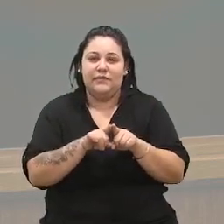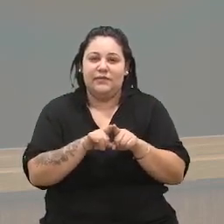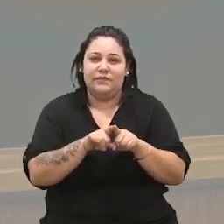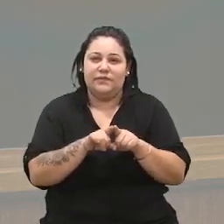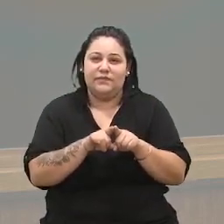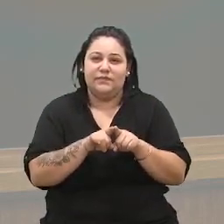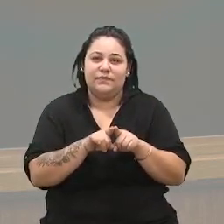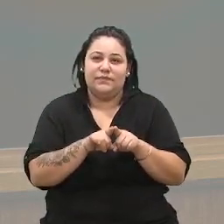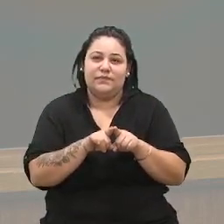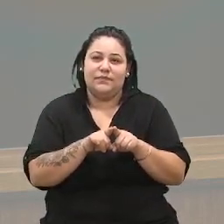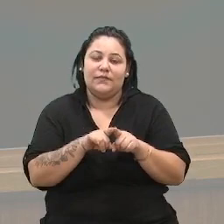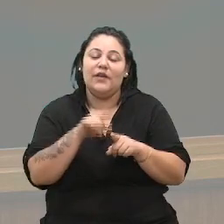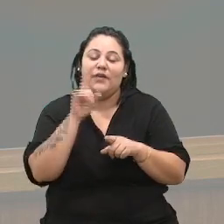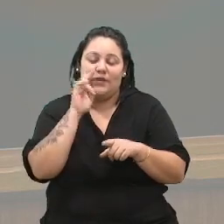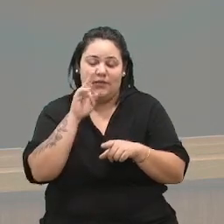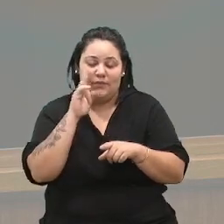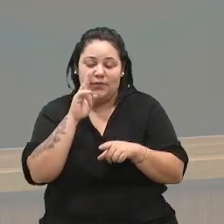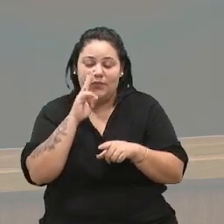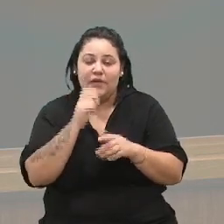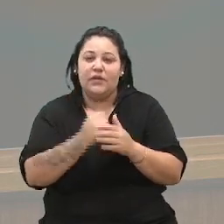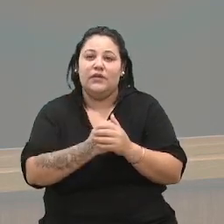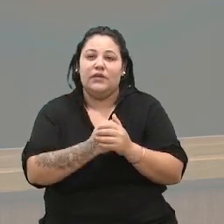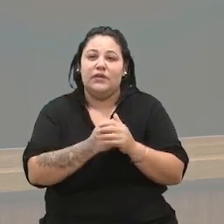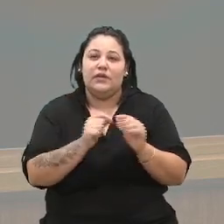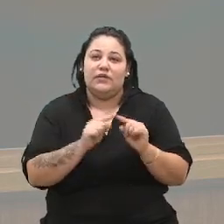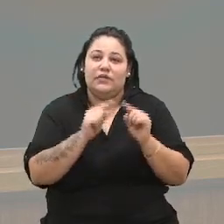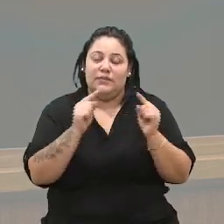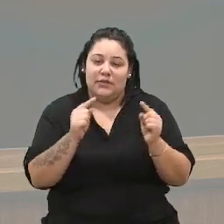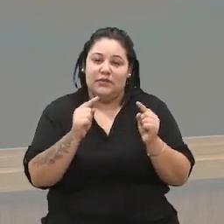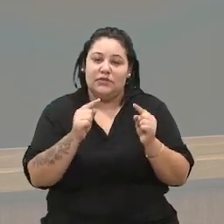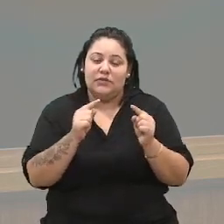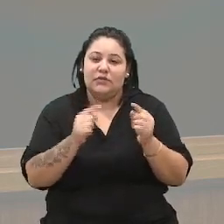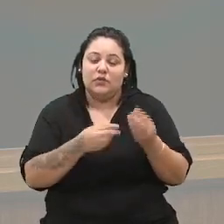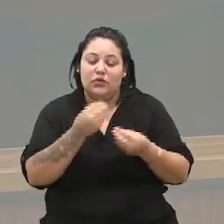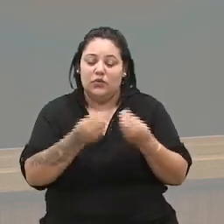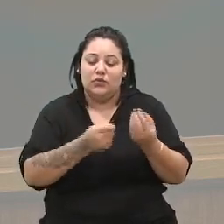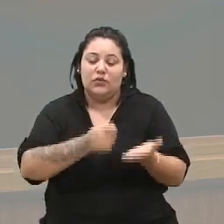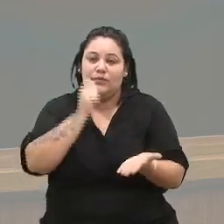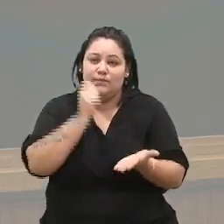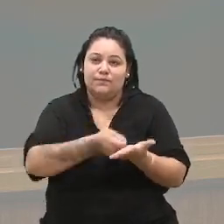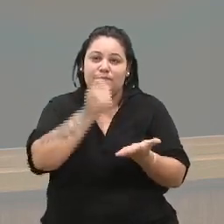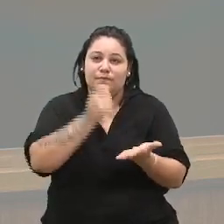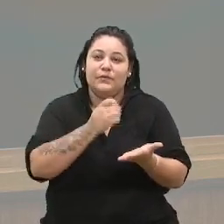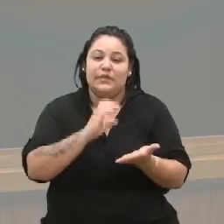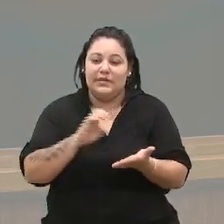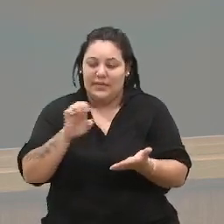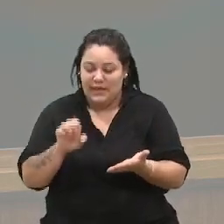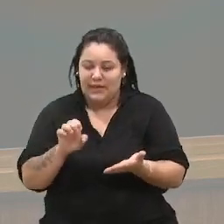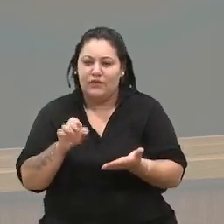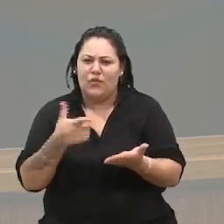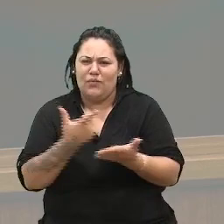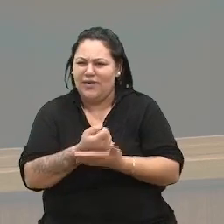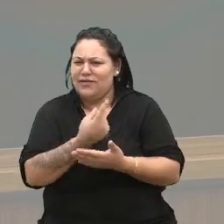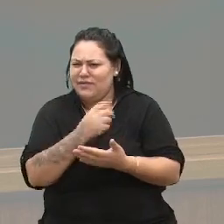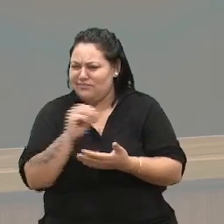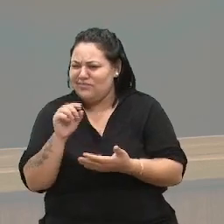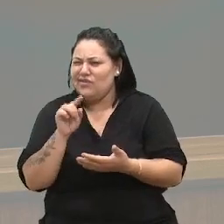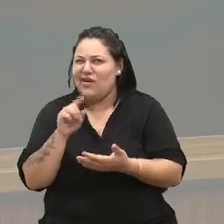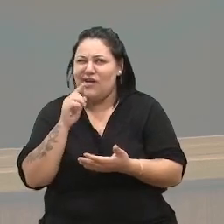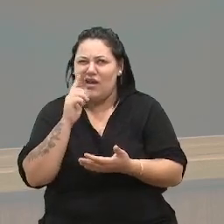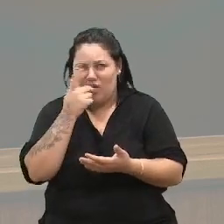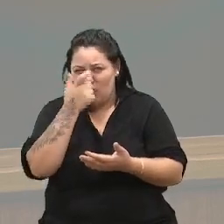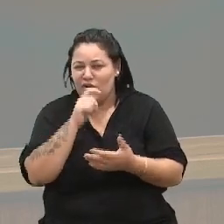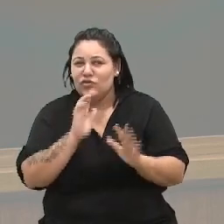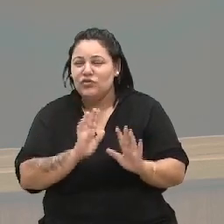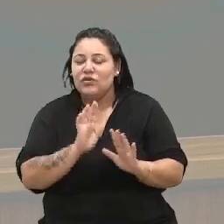né? Mas, enfim, foi como foi arrematada a CE à época. E eu lembro que logo em